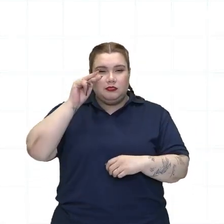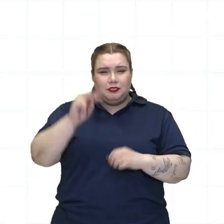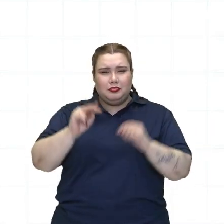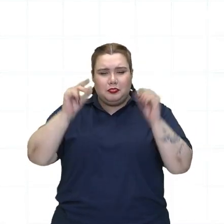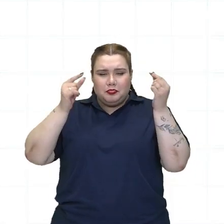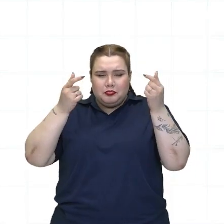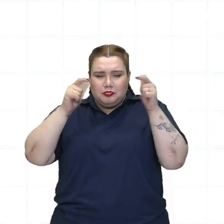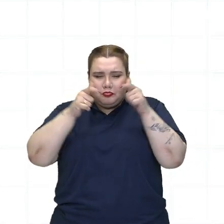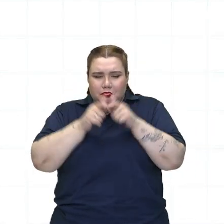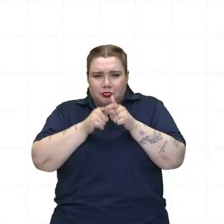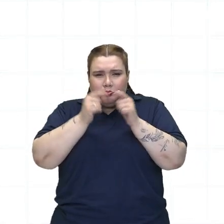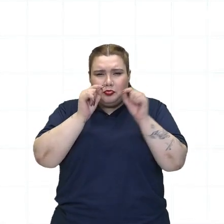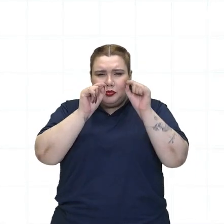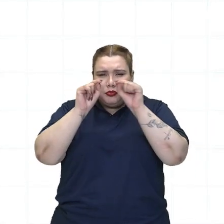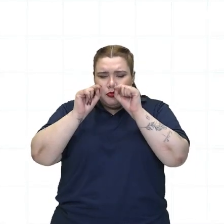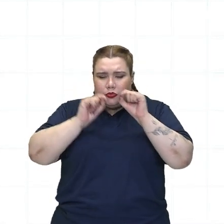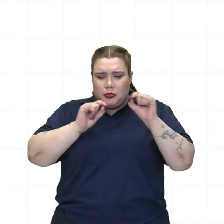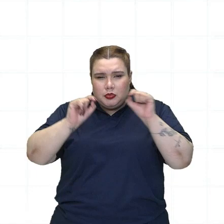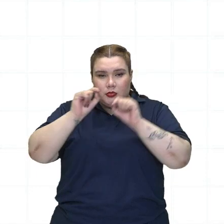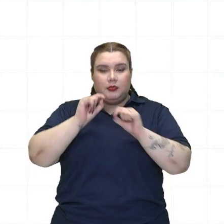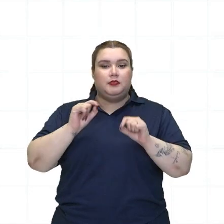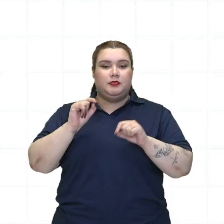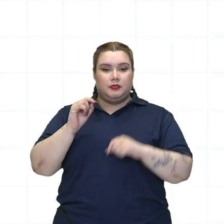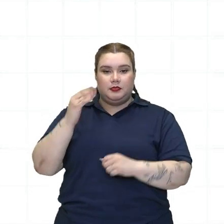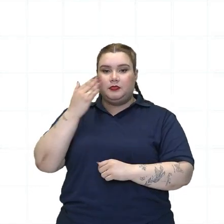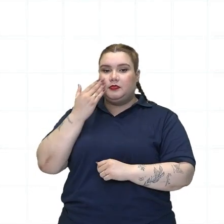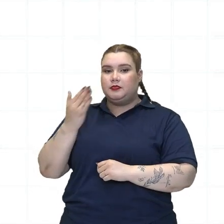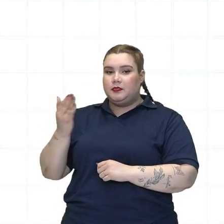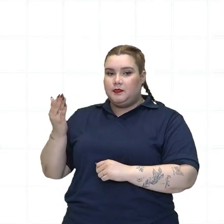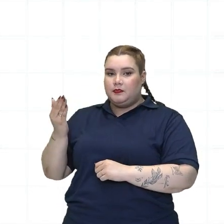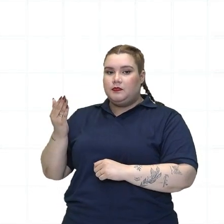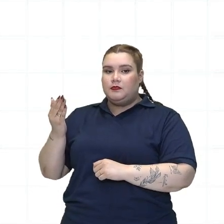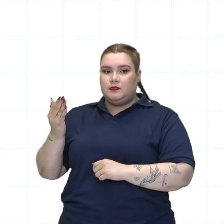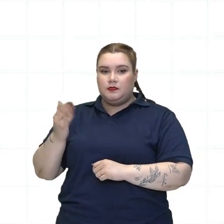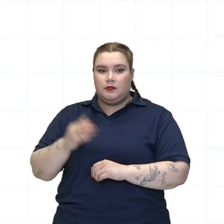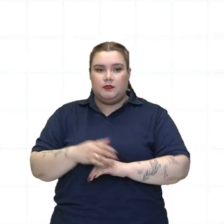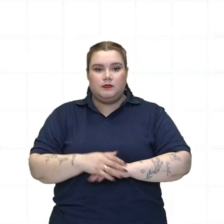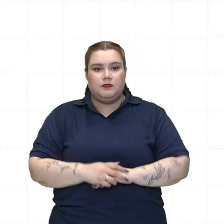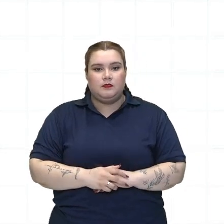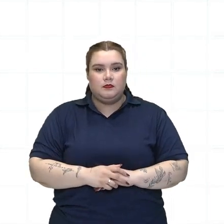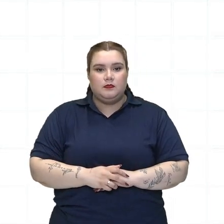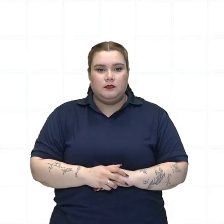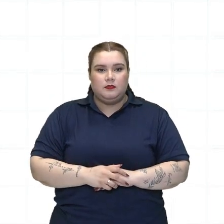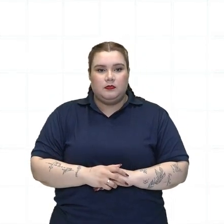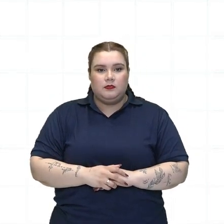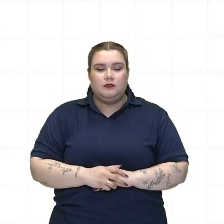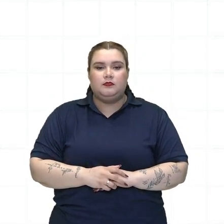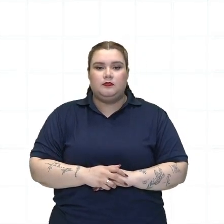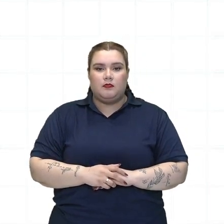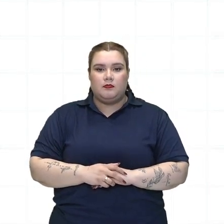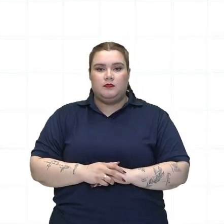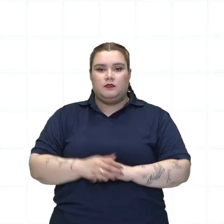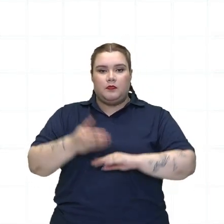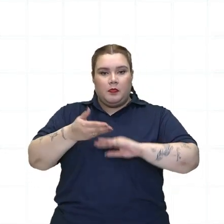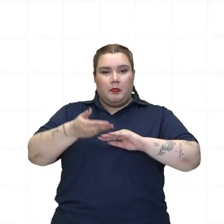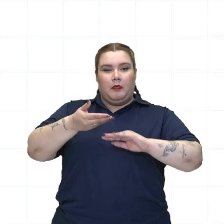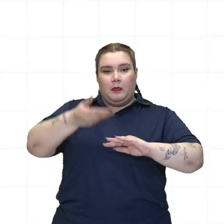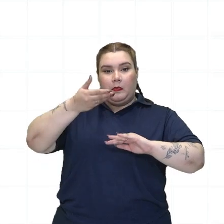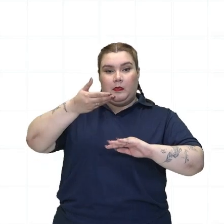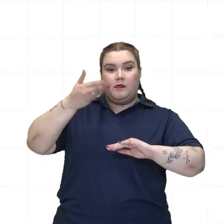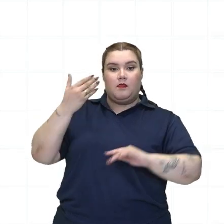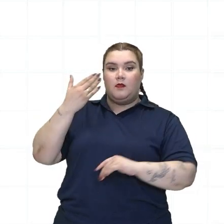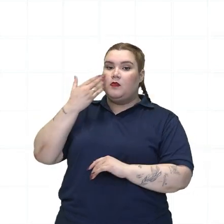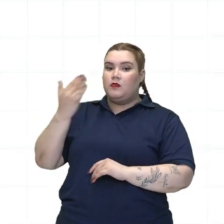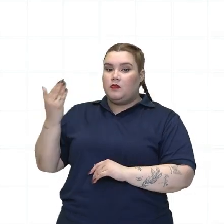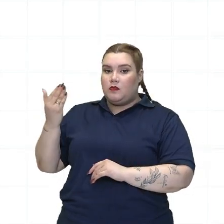mais quais são as dimensões lá do Cristo Redentor, né? Eu vou me afastando, continuando me afastando, vai chegar um